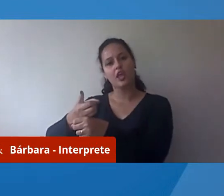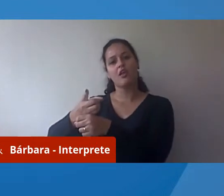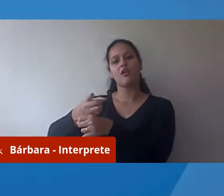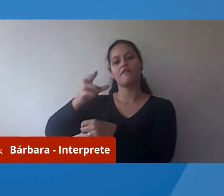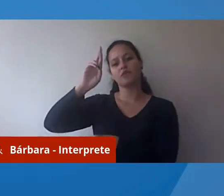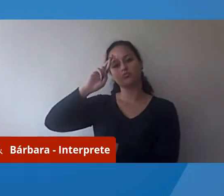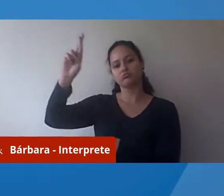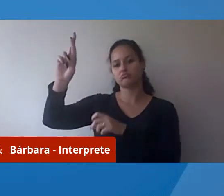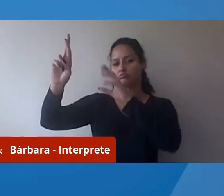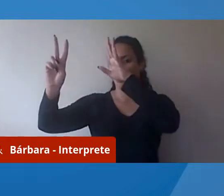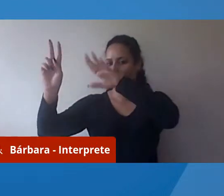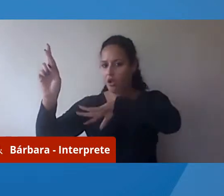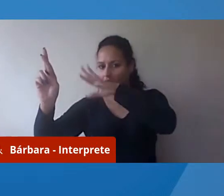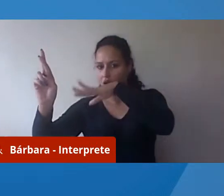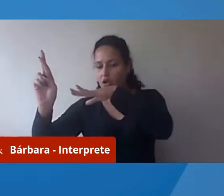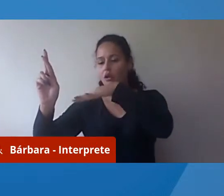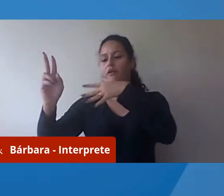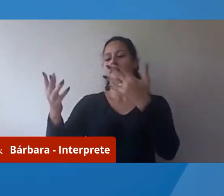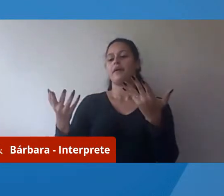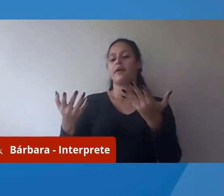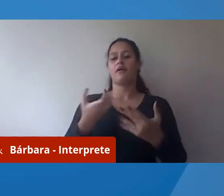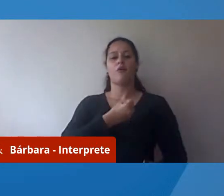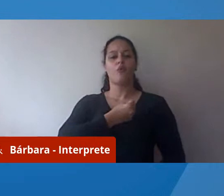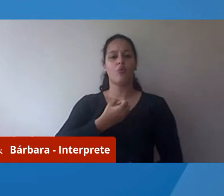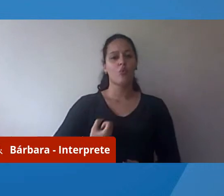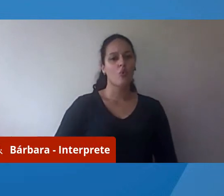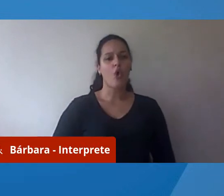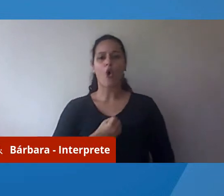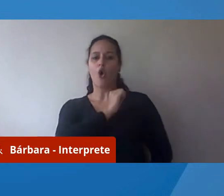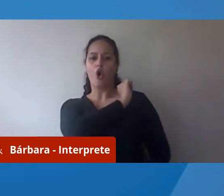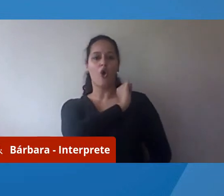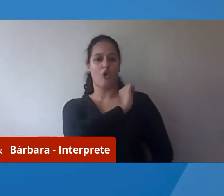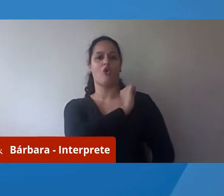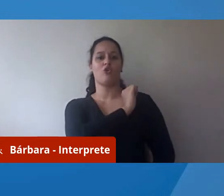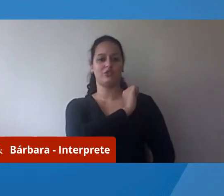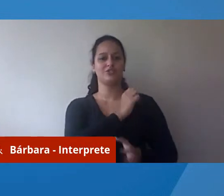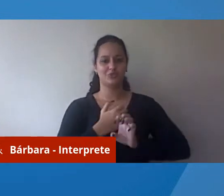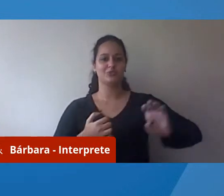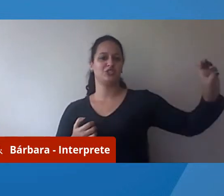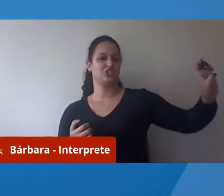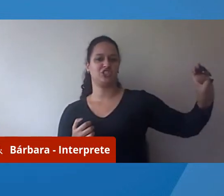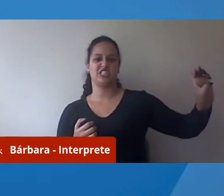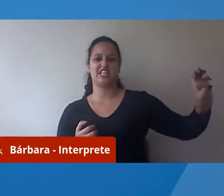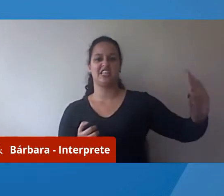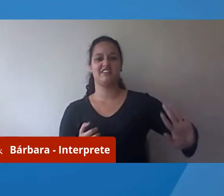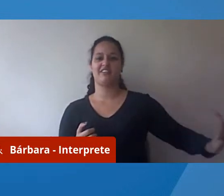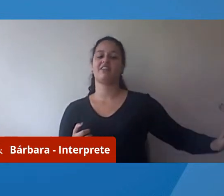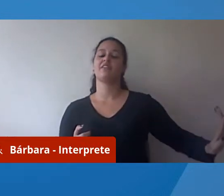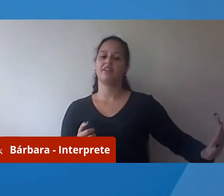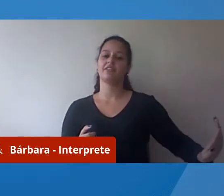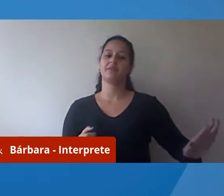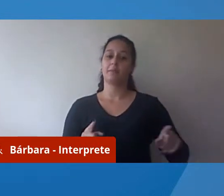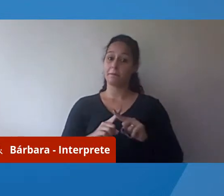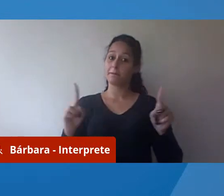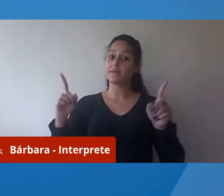racismo, o ódio à esquerda, o anticomunismo. Tudo isso eles têm em comum, né, com o velho fascismo. Mas são diferentes. Por